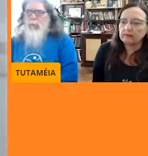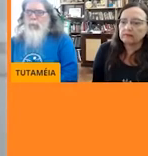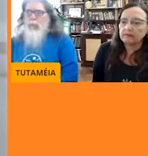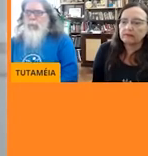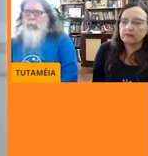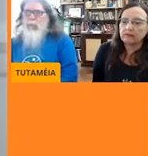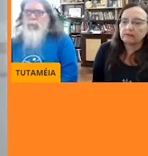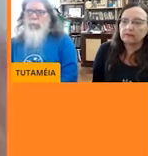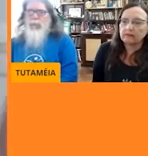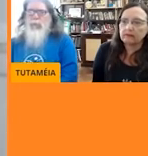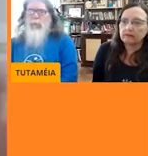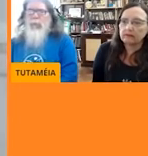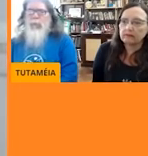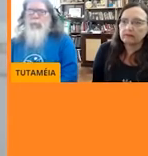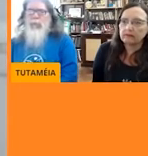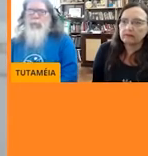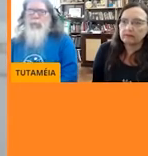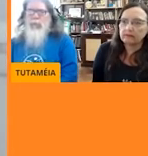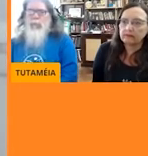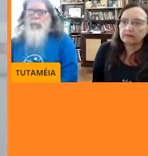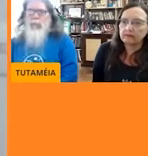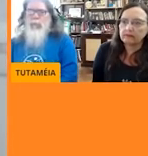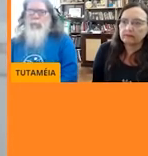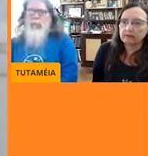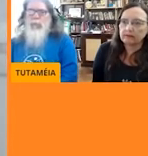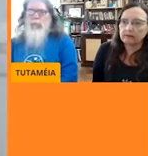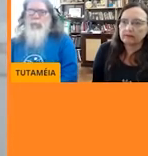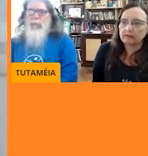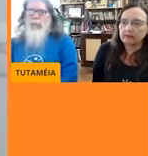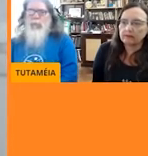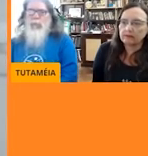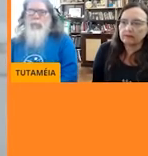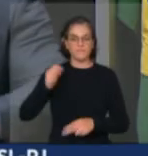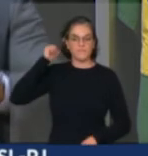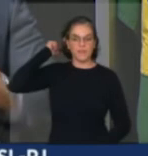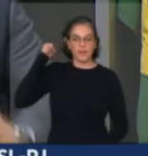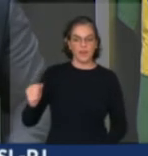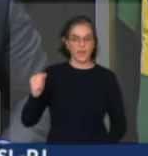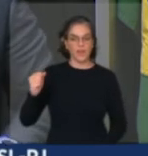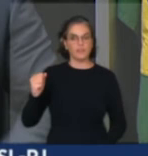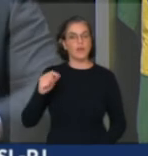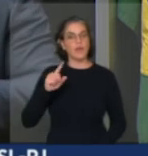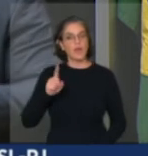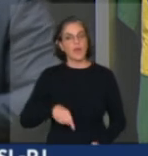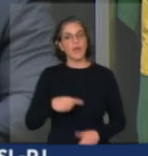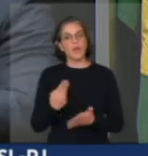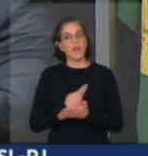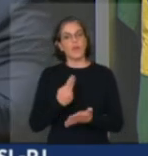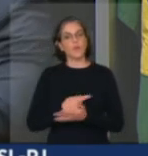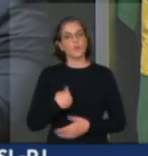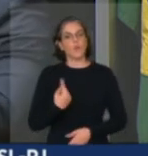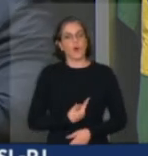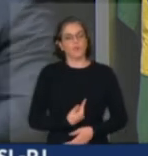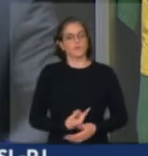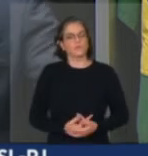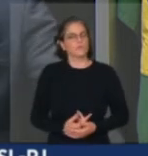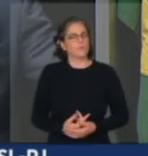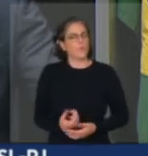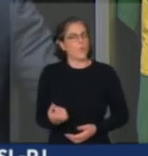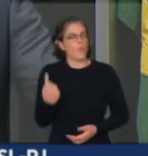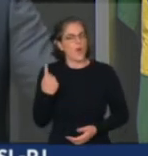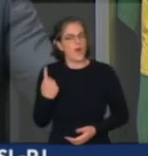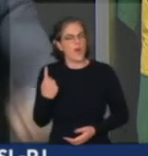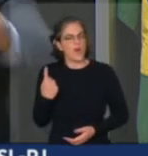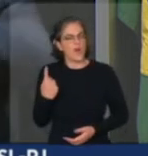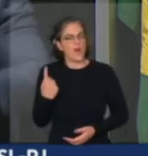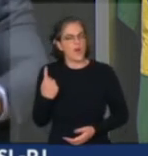impedisse isso, né, ou erros nossos, como foi a facada Bolsonaro. Palavras dele, a facada no Bolsonaro foi um erro